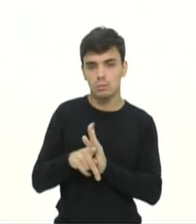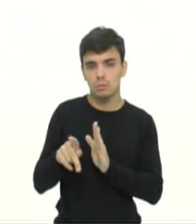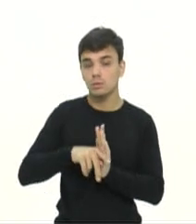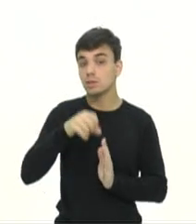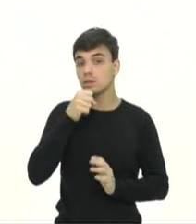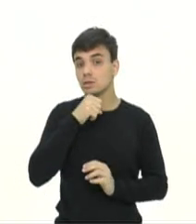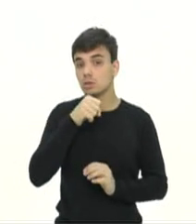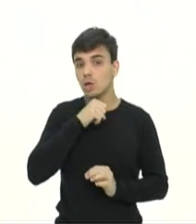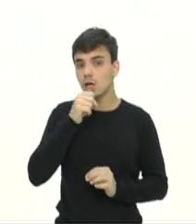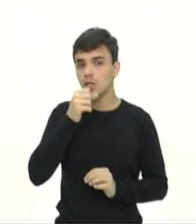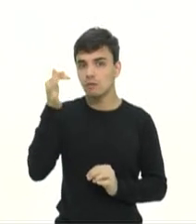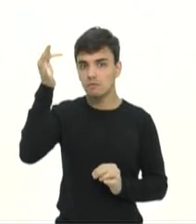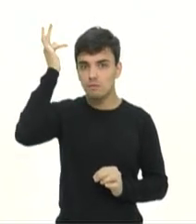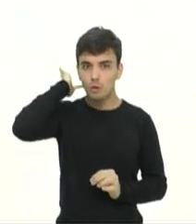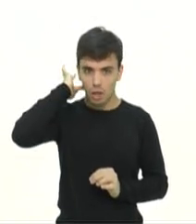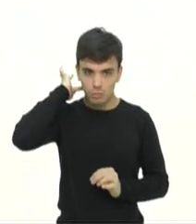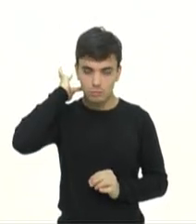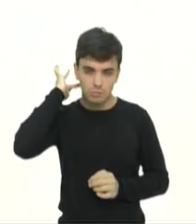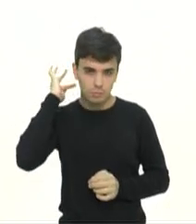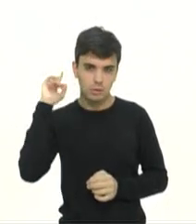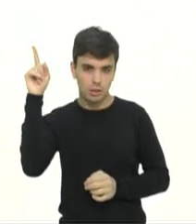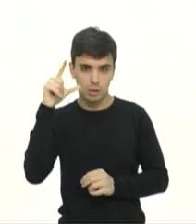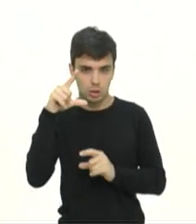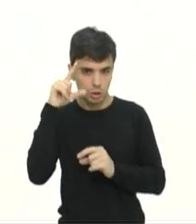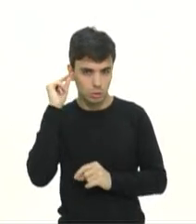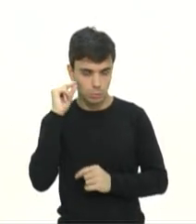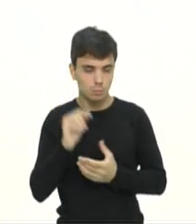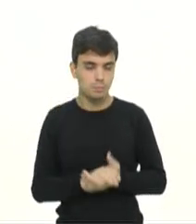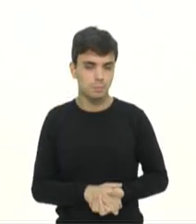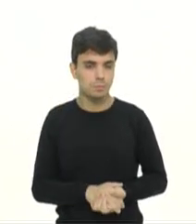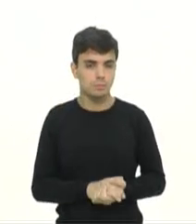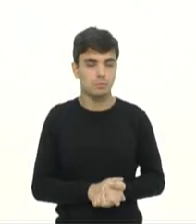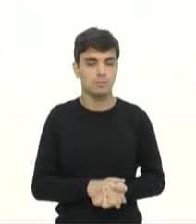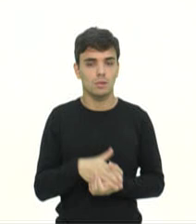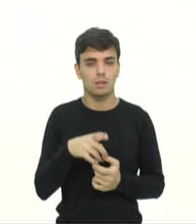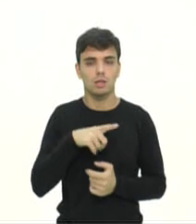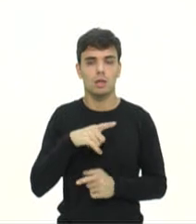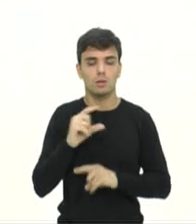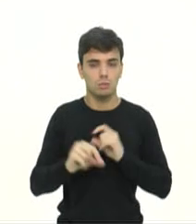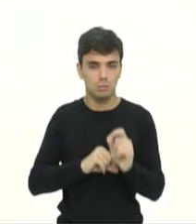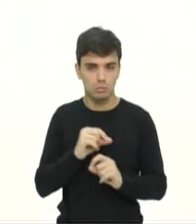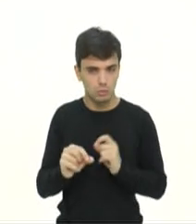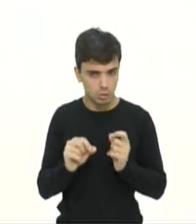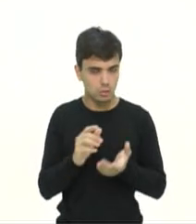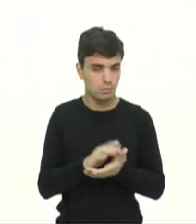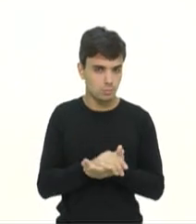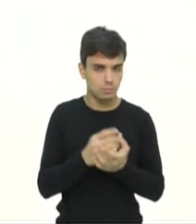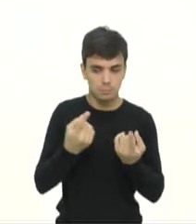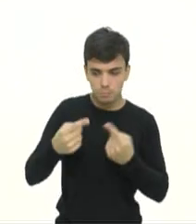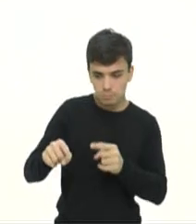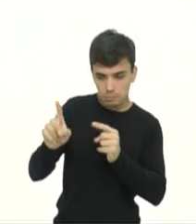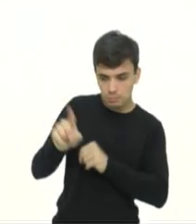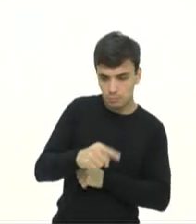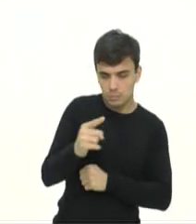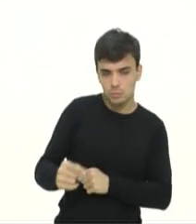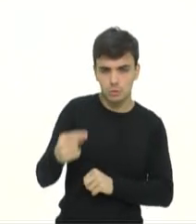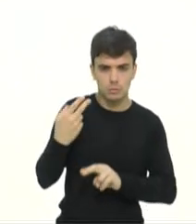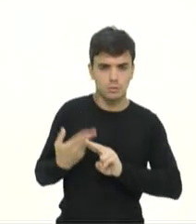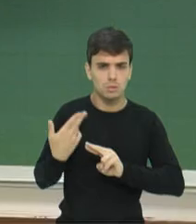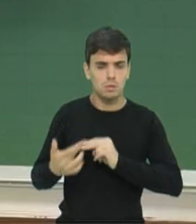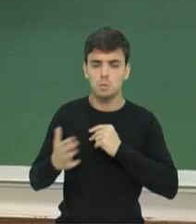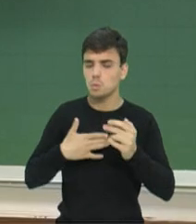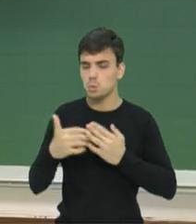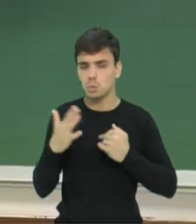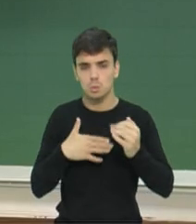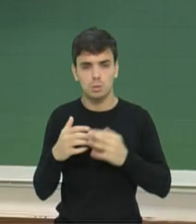né, que tinham conquistado a ilha e que haviam proibido os seus habitantes de utilizar qualquer tipo de armas. Então no